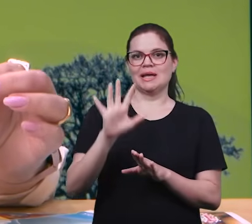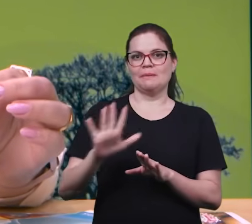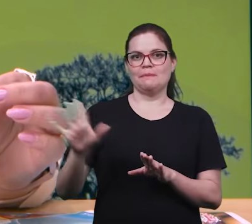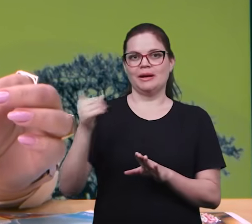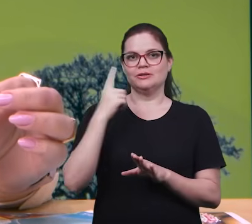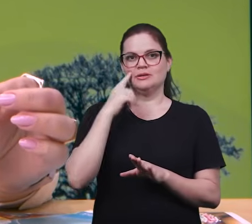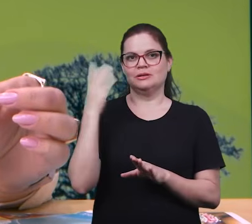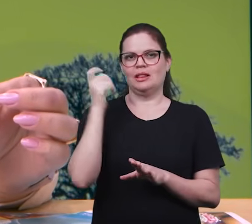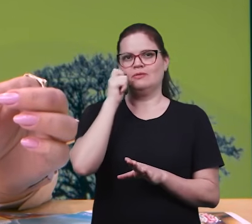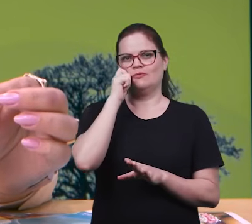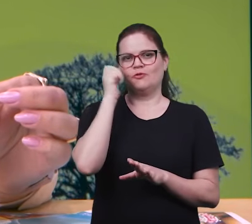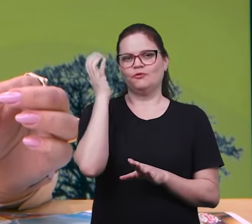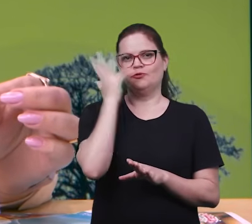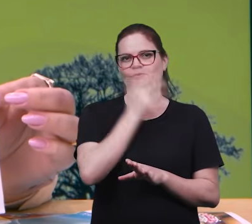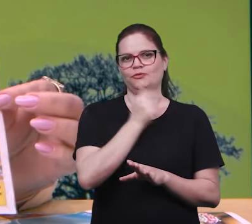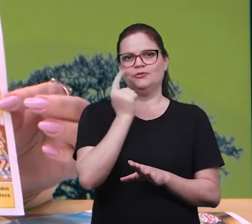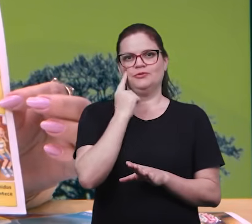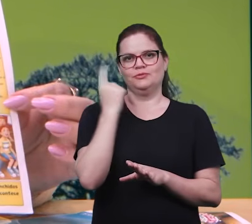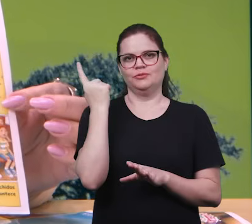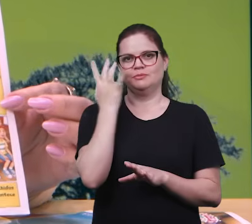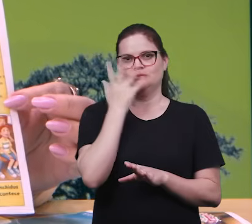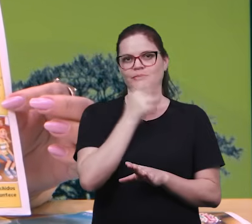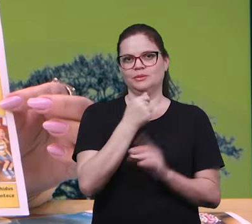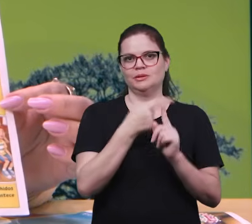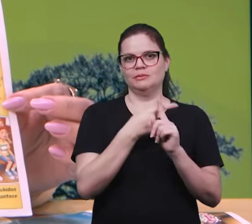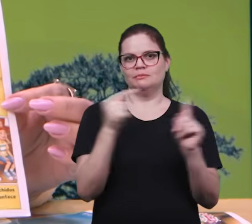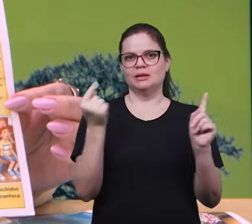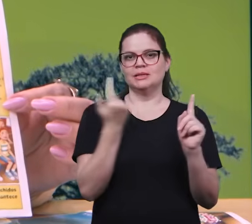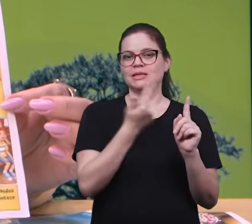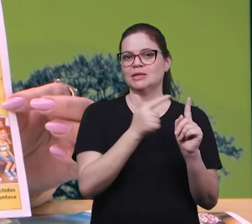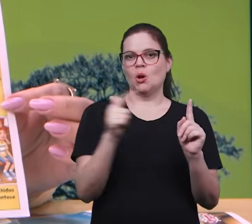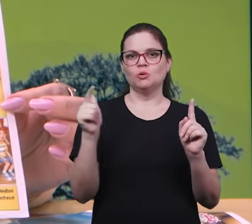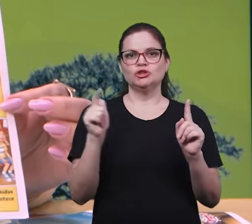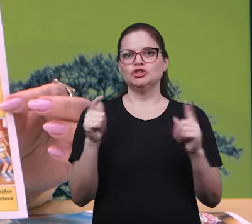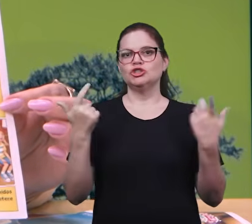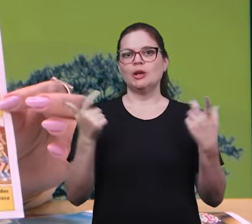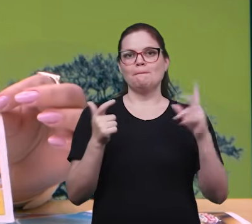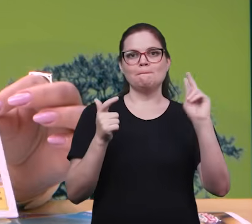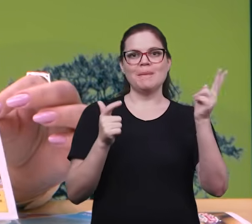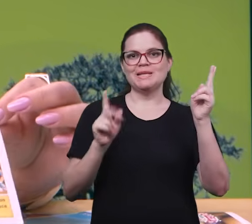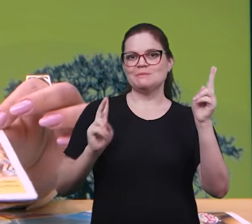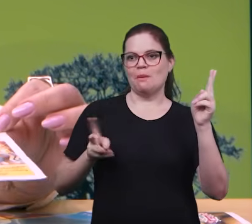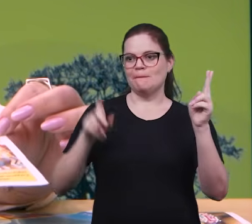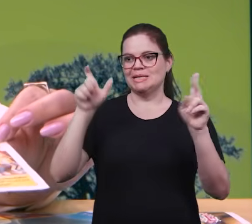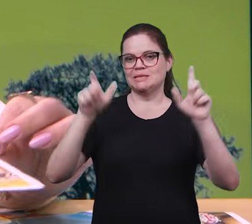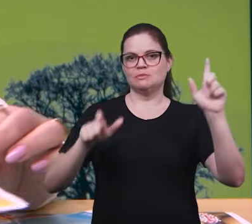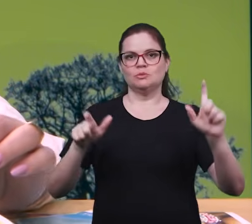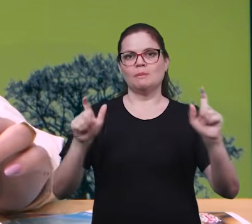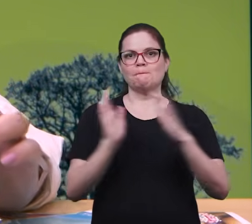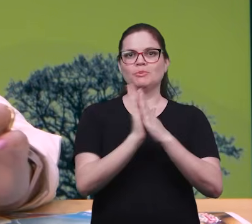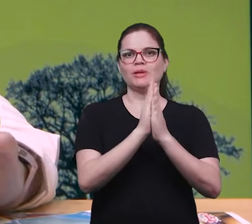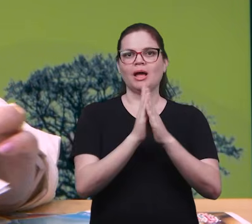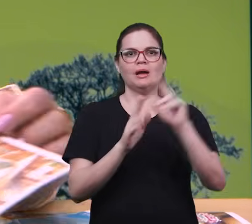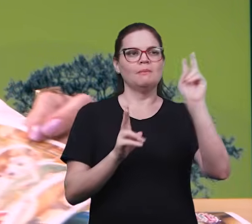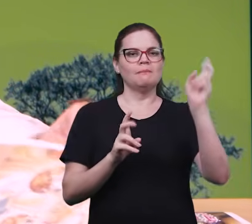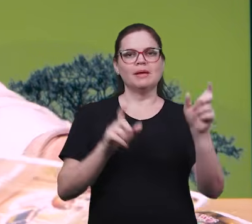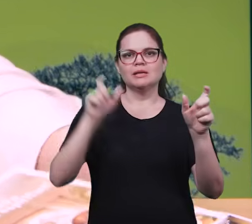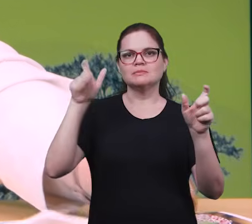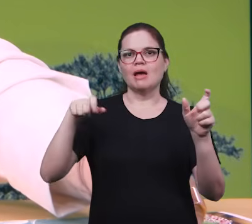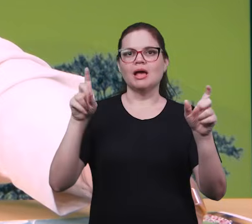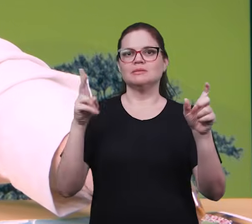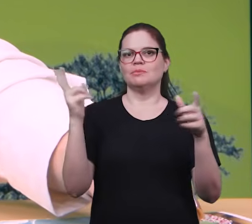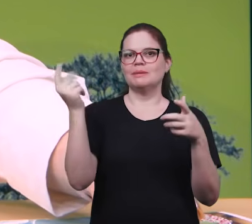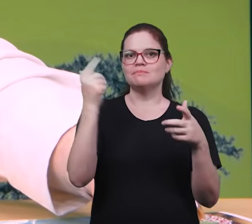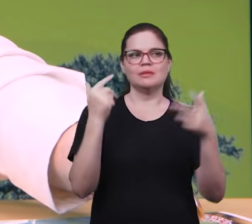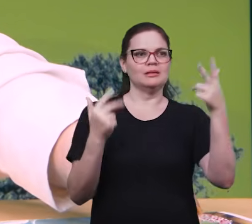gracinha, muito bonitas, mas não tinham consistência entre o personagem e outro. Então foi preciso, depois dessa mudança,